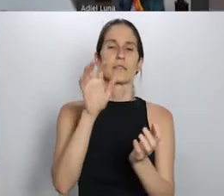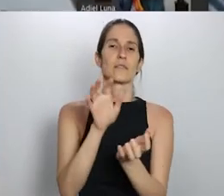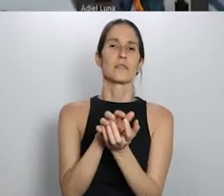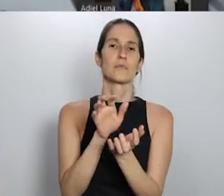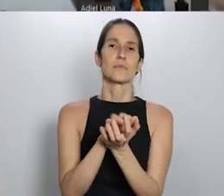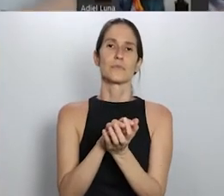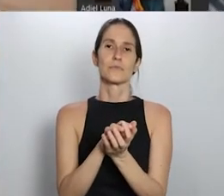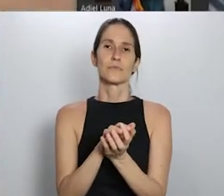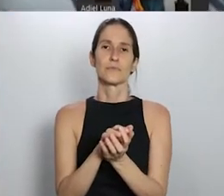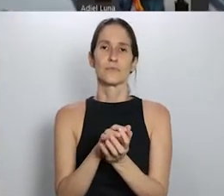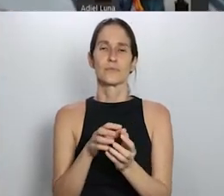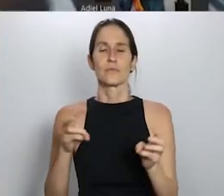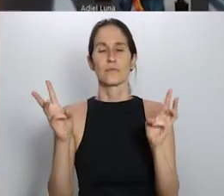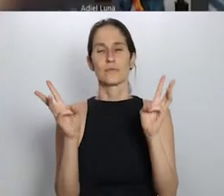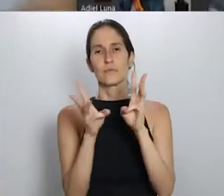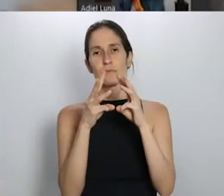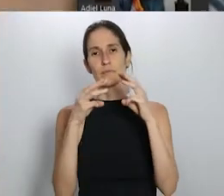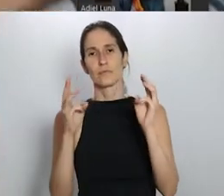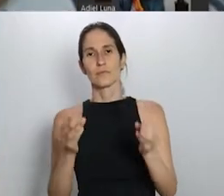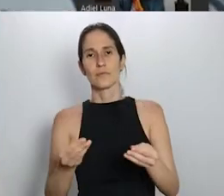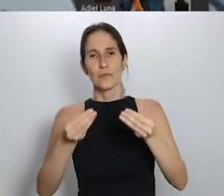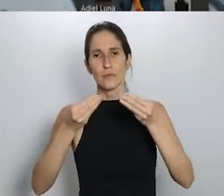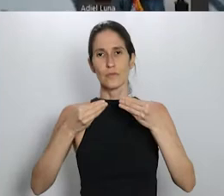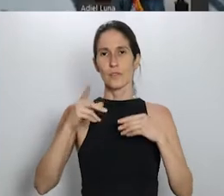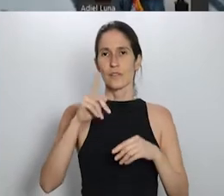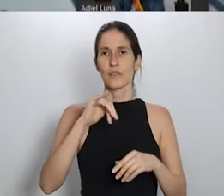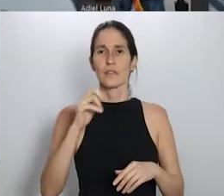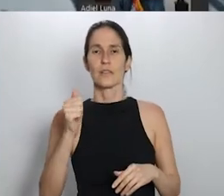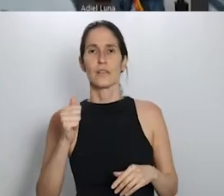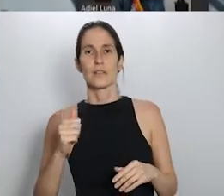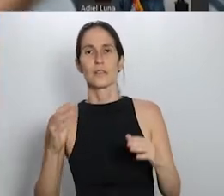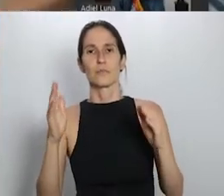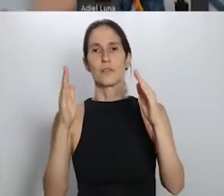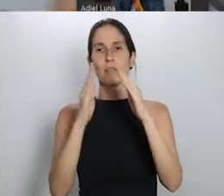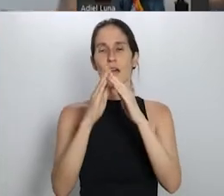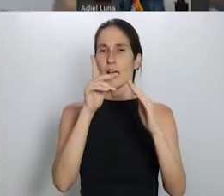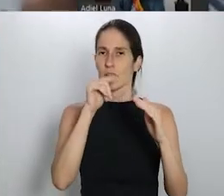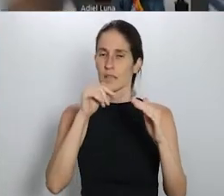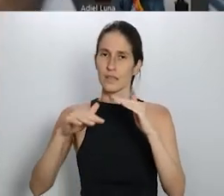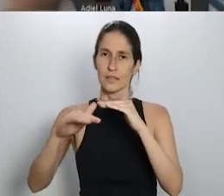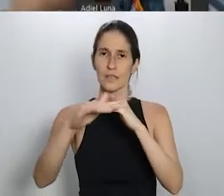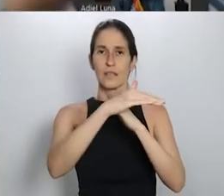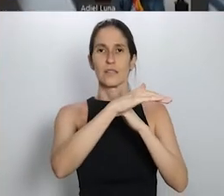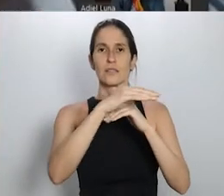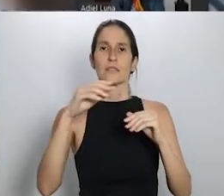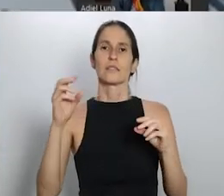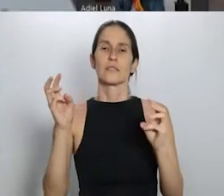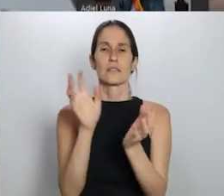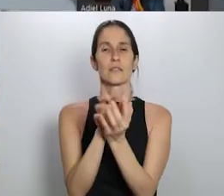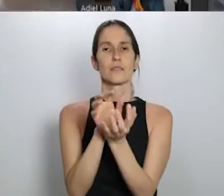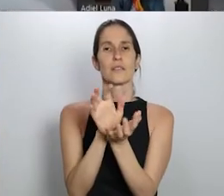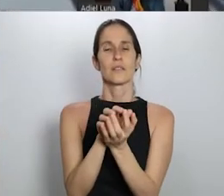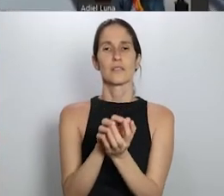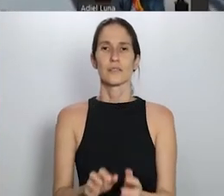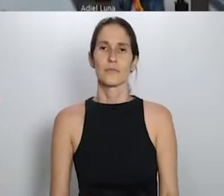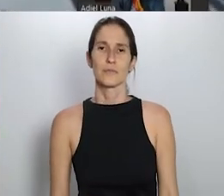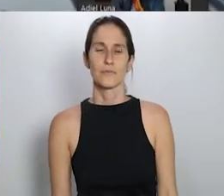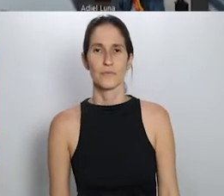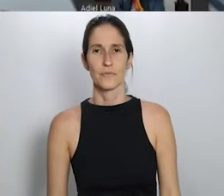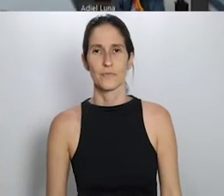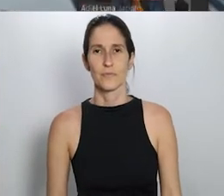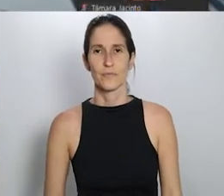Itamaracá. Esta ciranda quem me deu foi Lia, que mora na ilha de Itamaracá.